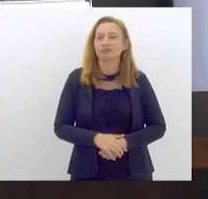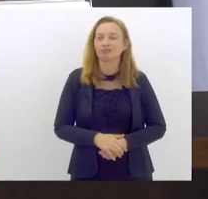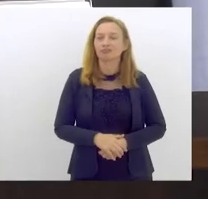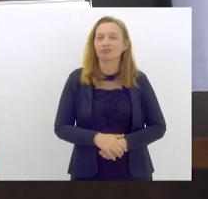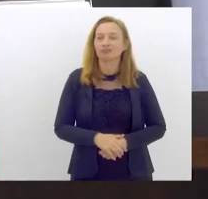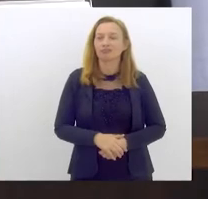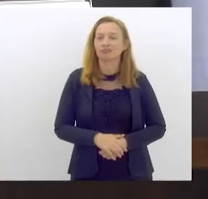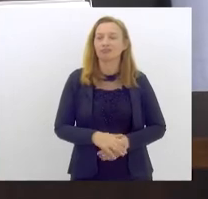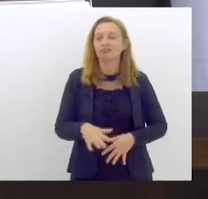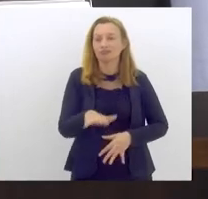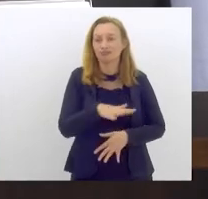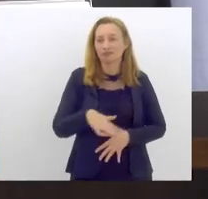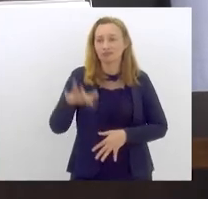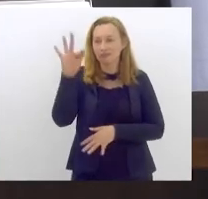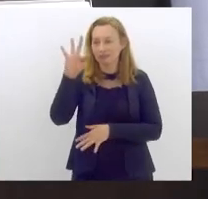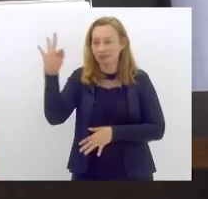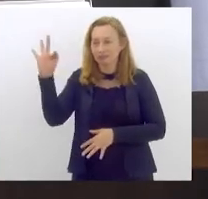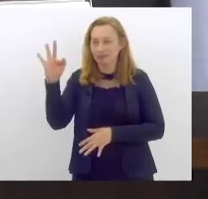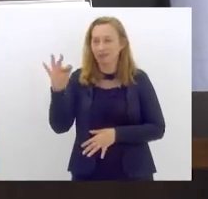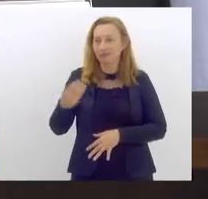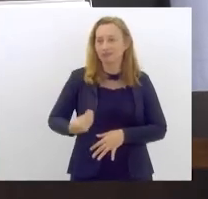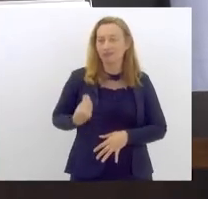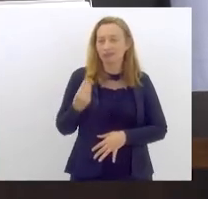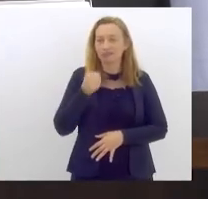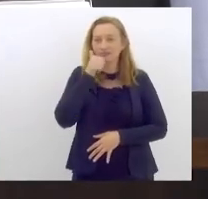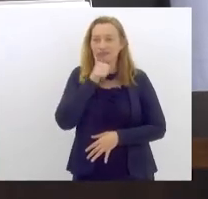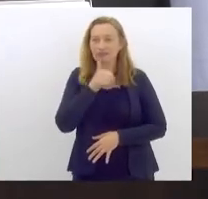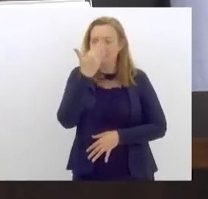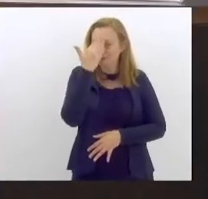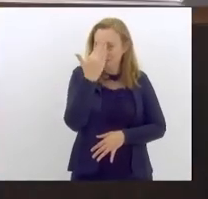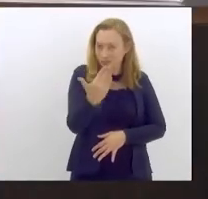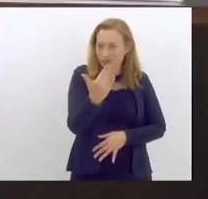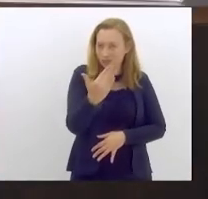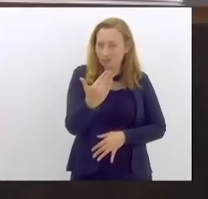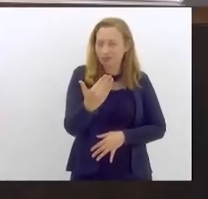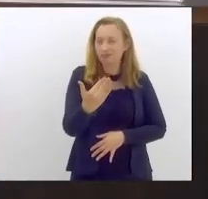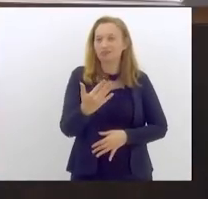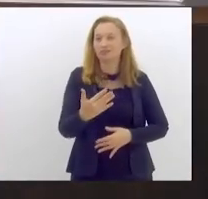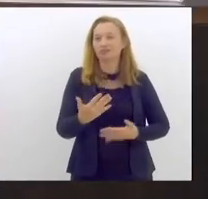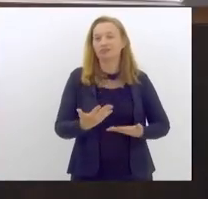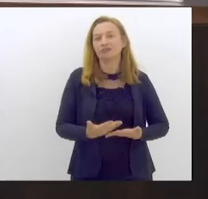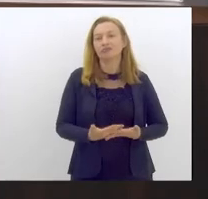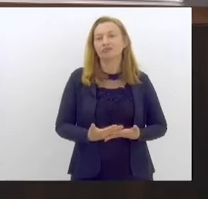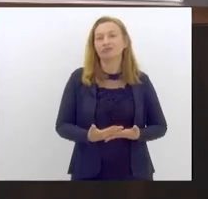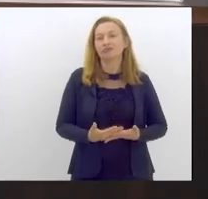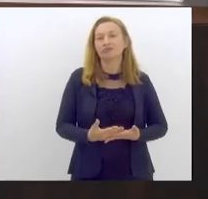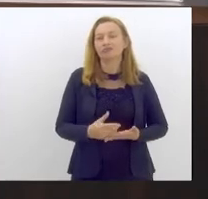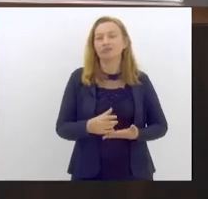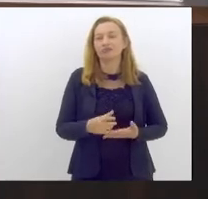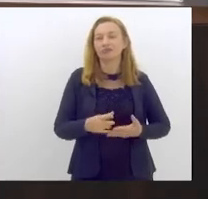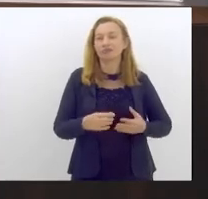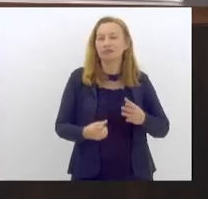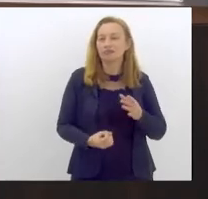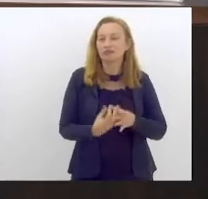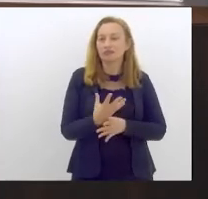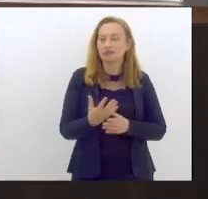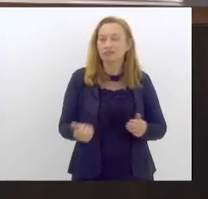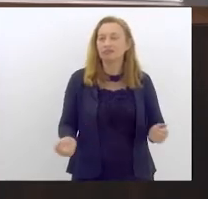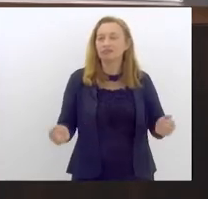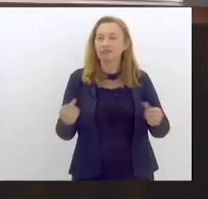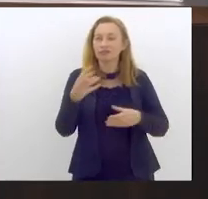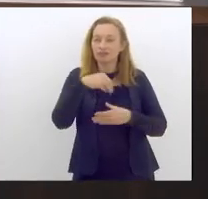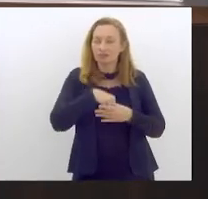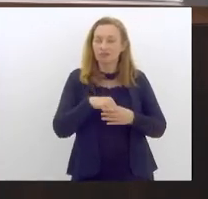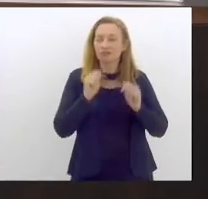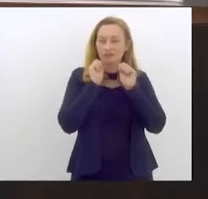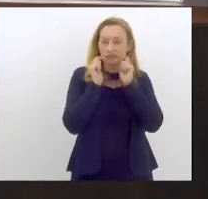o âmbito Federal da vida das mulheres então eu agradeço a vossa excelência por ter construído aqui dentro da